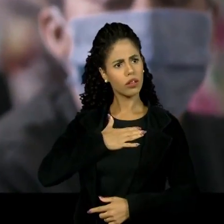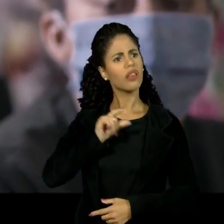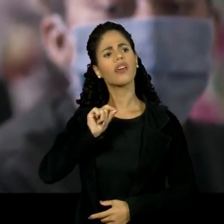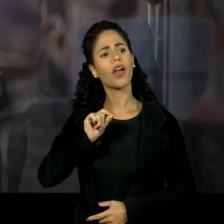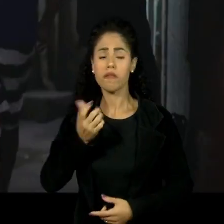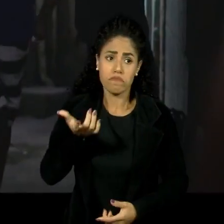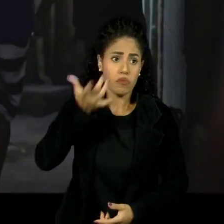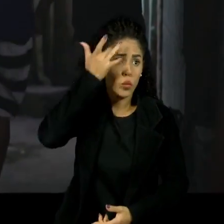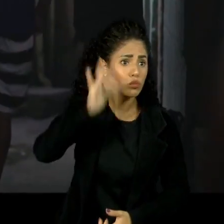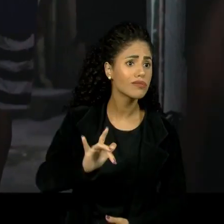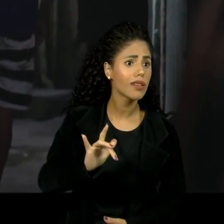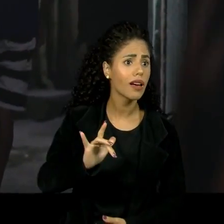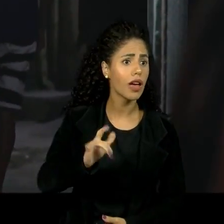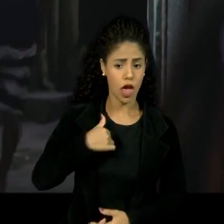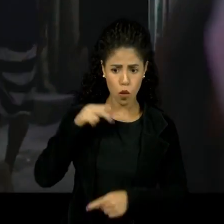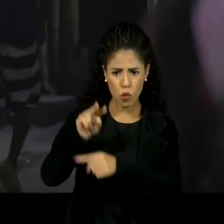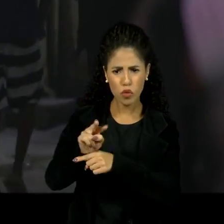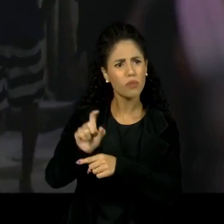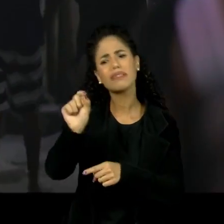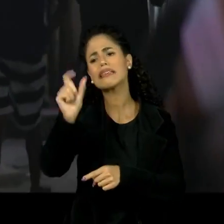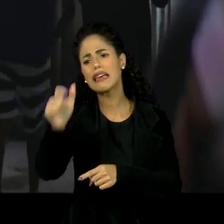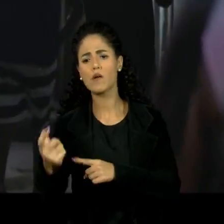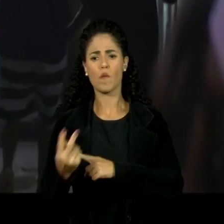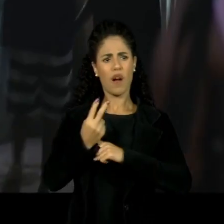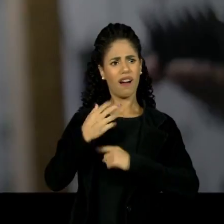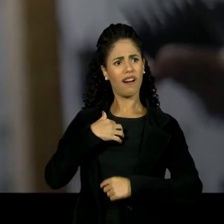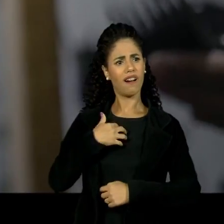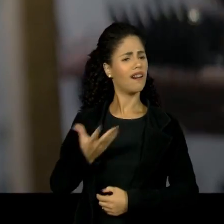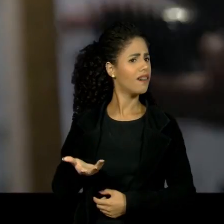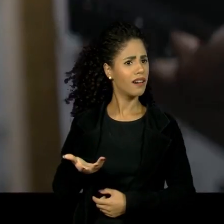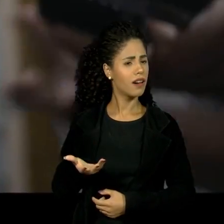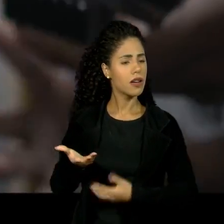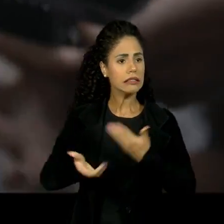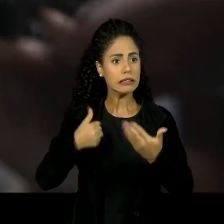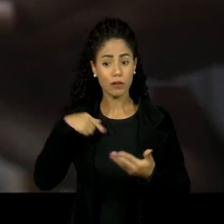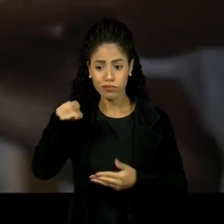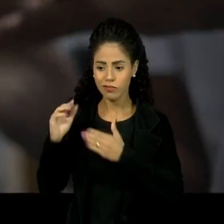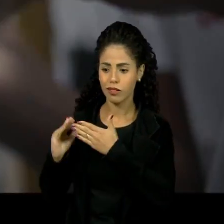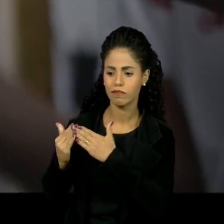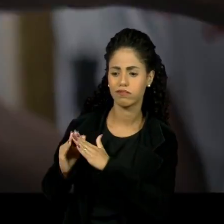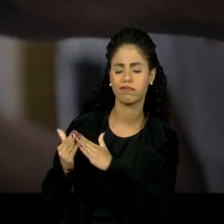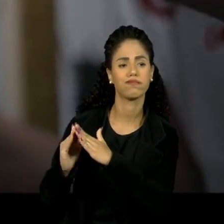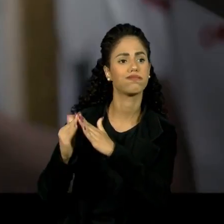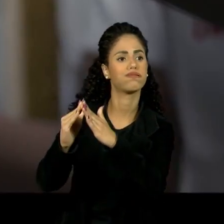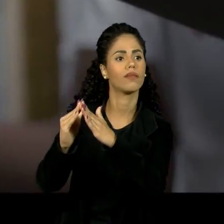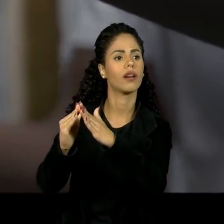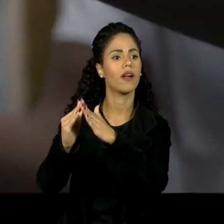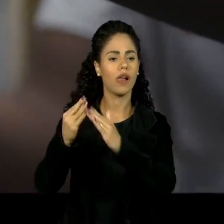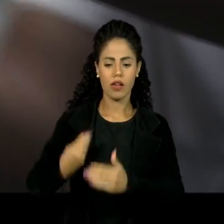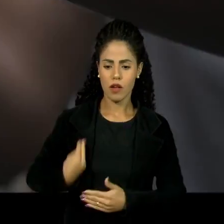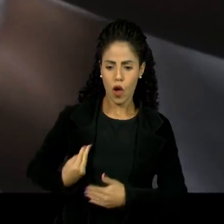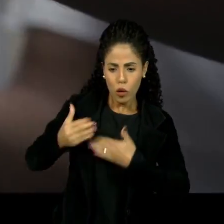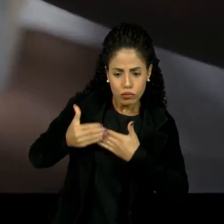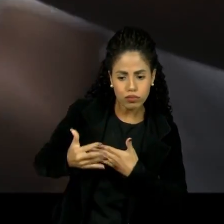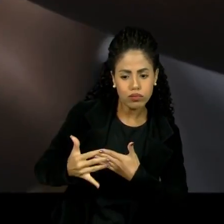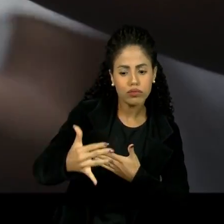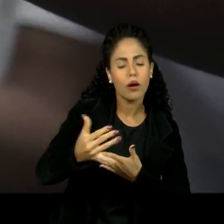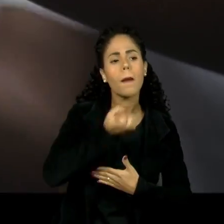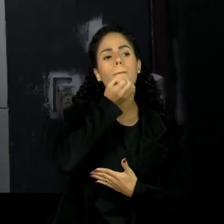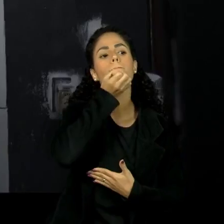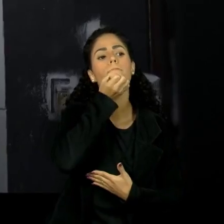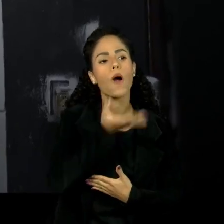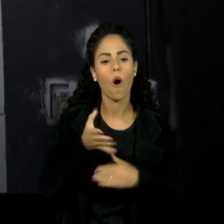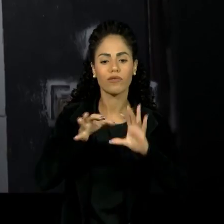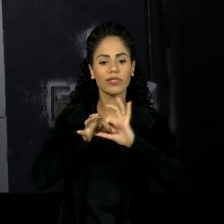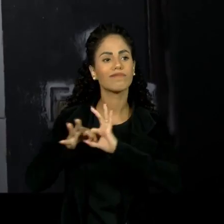sei. Então, realmente, essa longevidade na favela, ela é boa por um lado, que se você cria laços